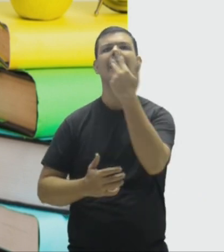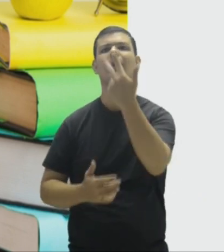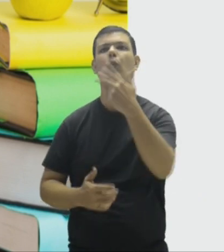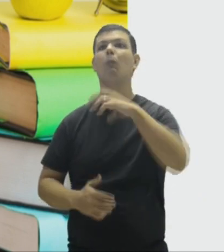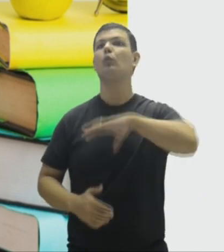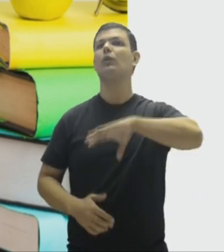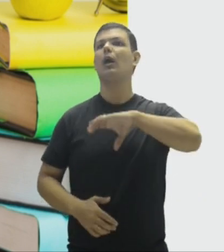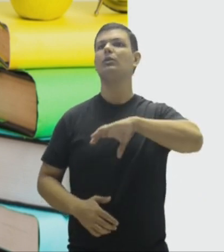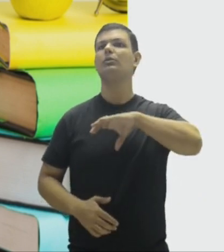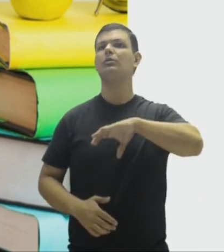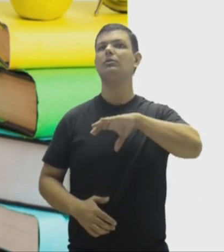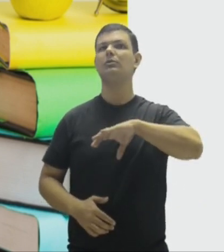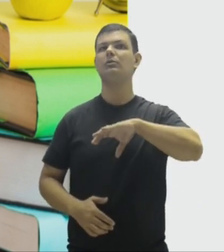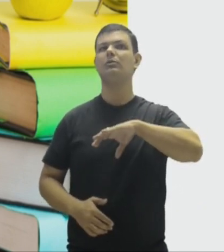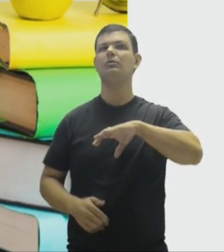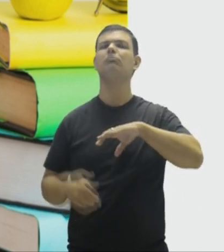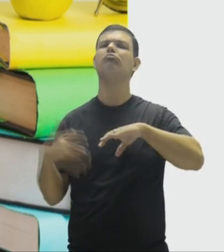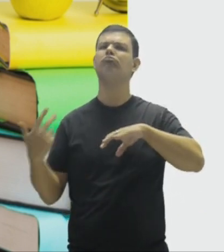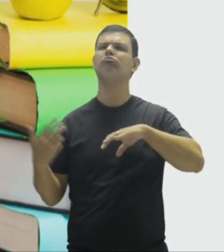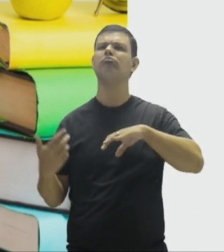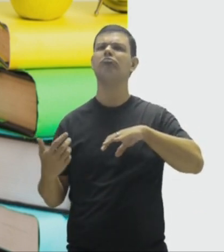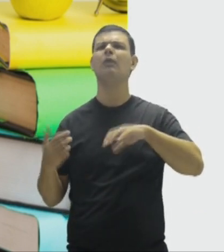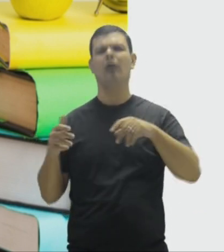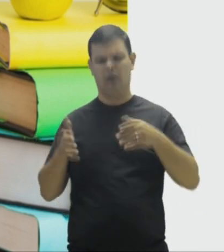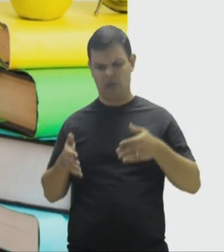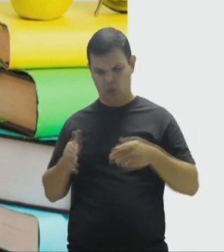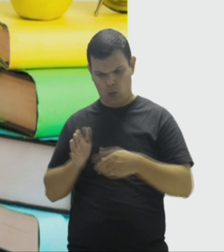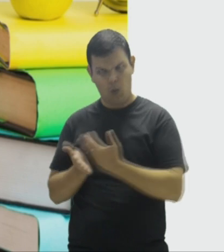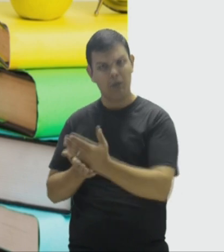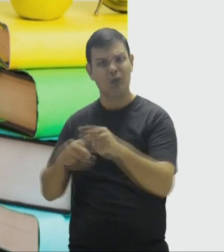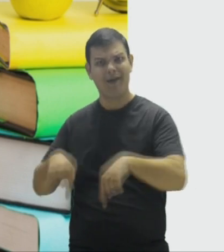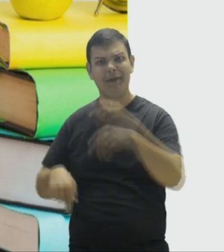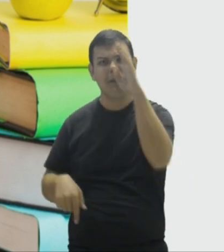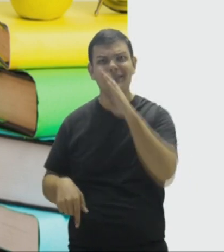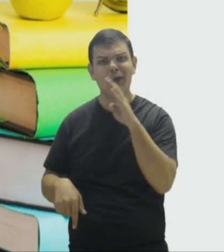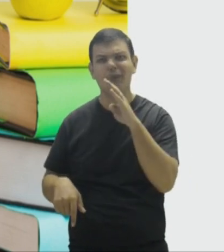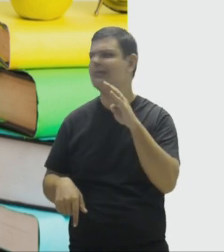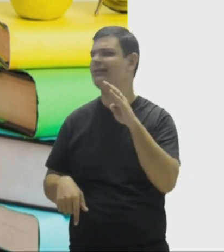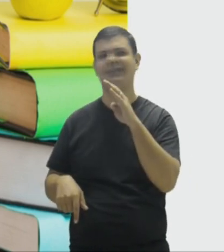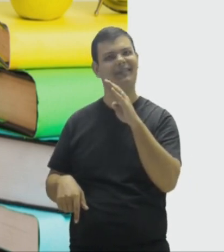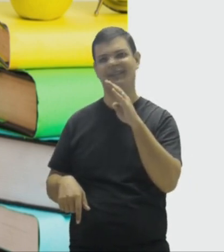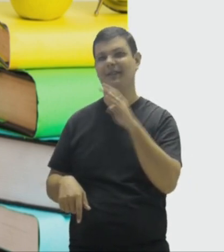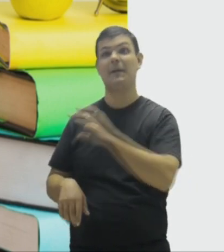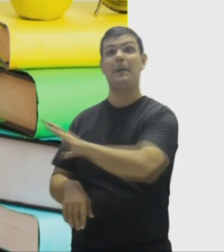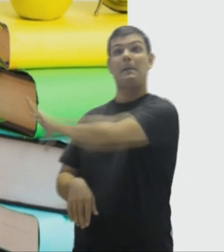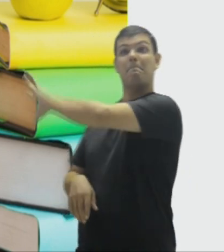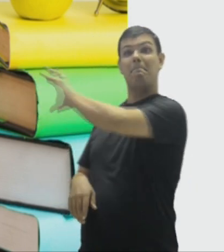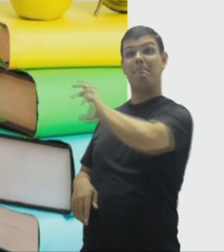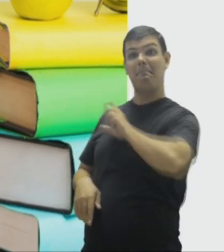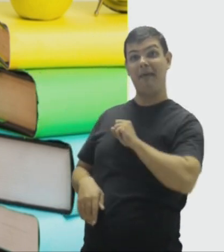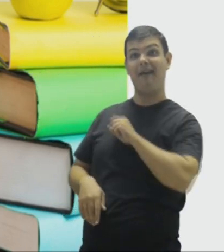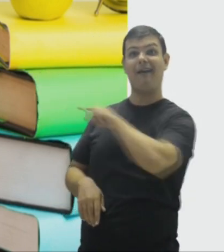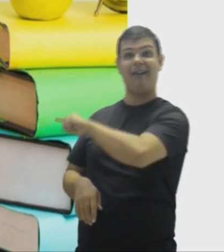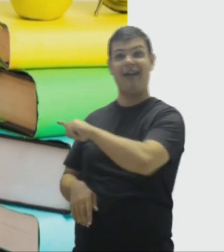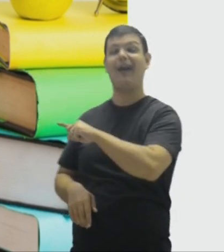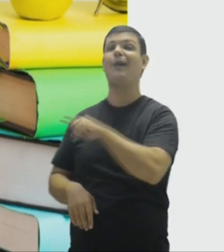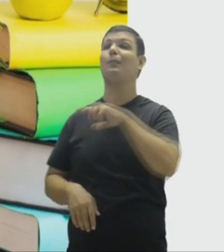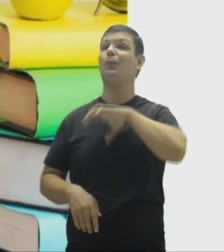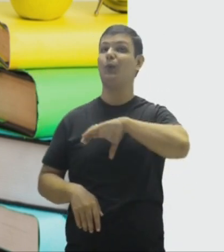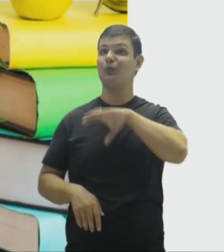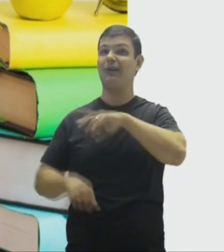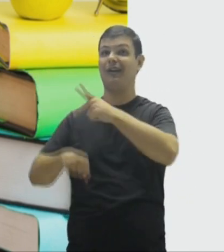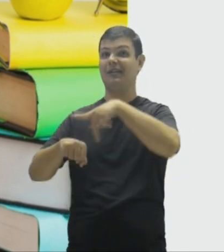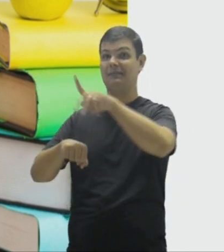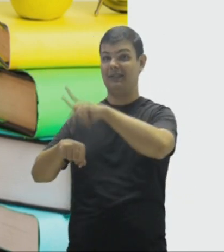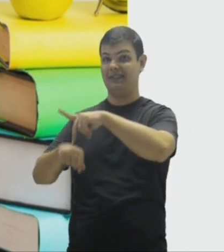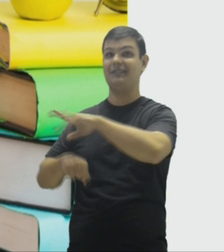portuguesa. Ah, língua portuguesa nasceu no Brasil? Não. A língua portuguesa vem da onde? De Portugal. É